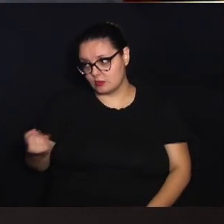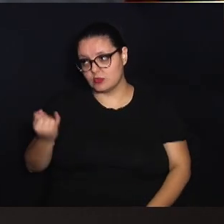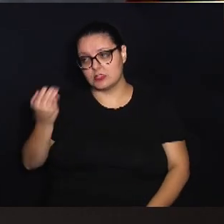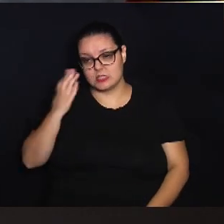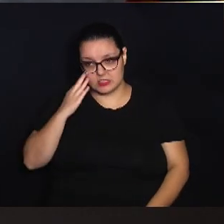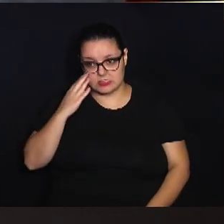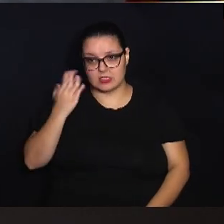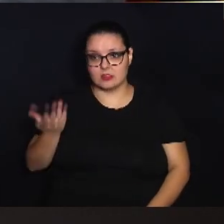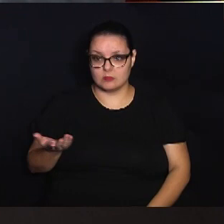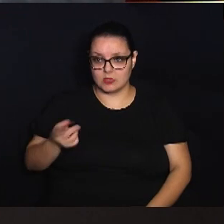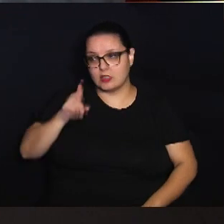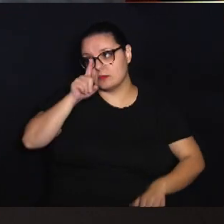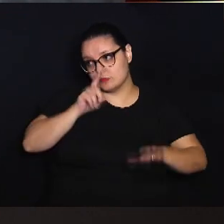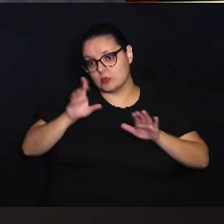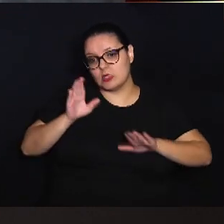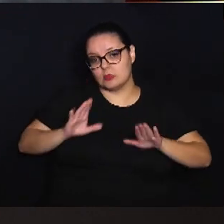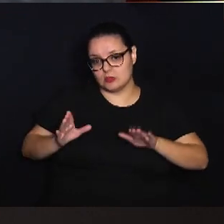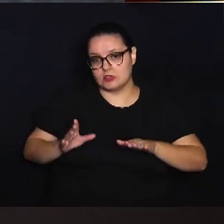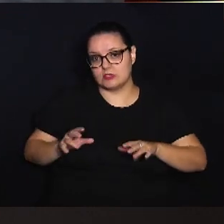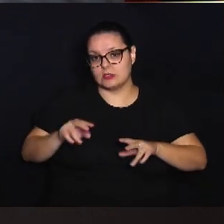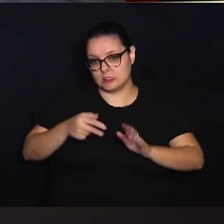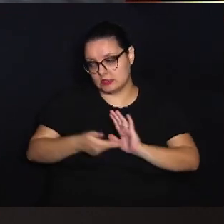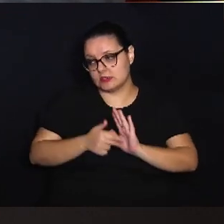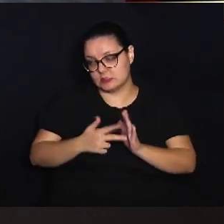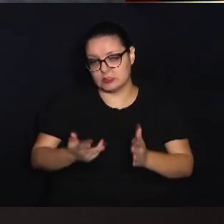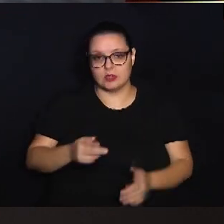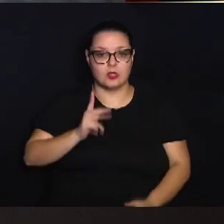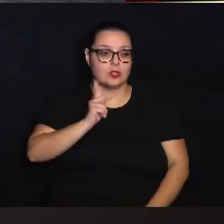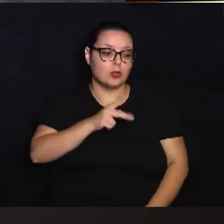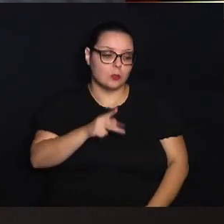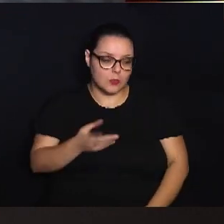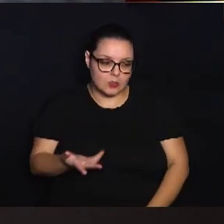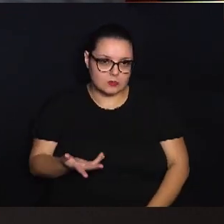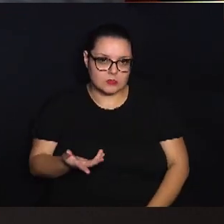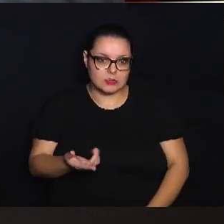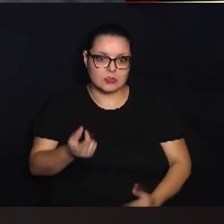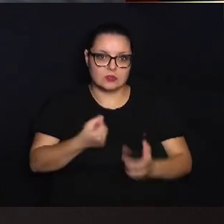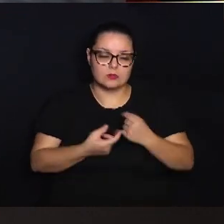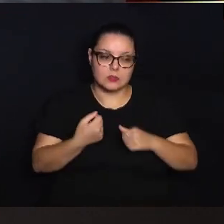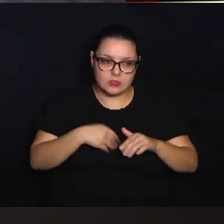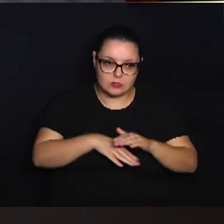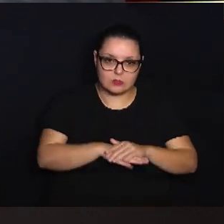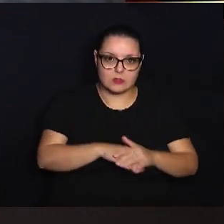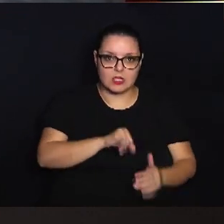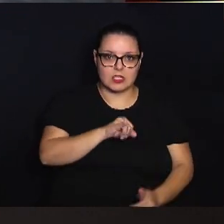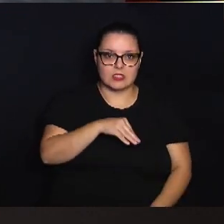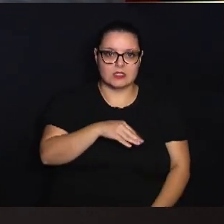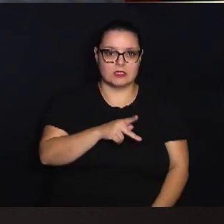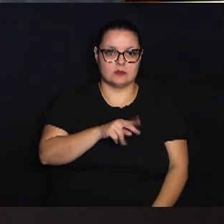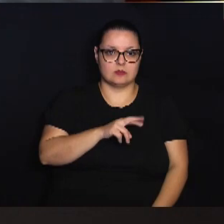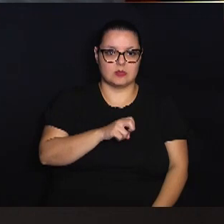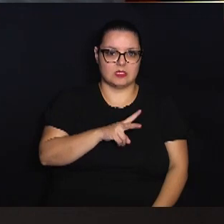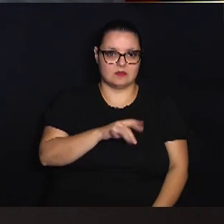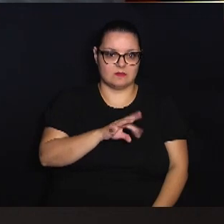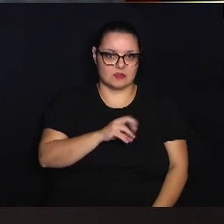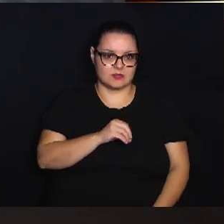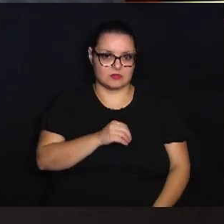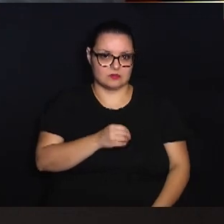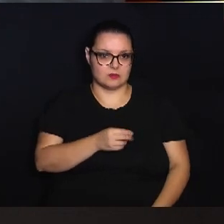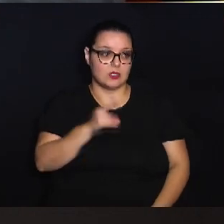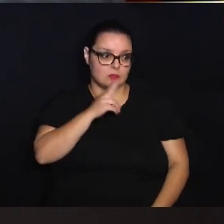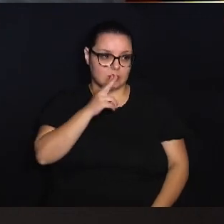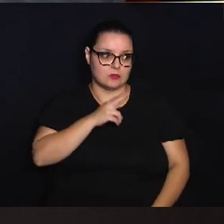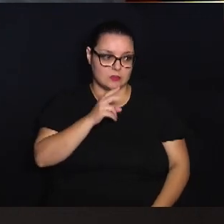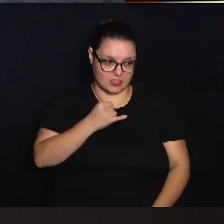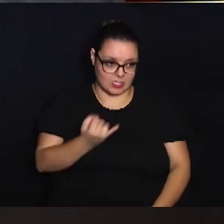então isso é muito importante, né? Então tem que tomar bastante cuidado nesse sentido. E professor, reservar um dinheiro para imprevistos, uma reserva de emergência,